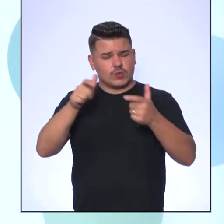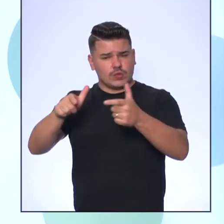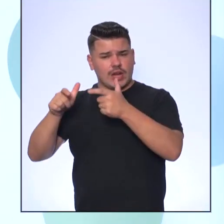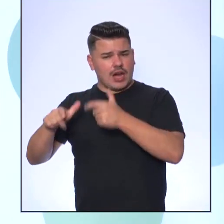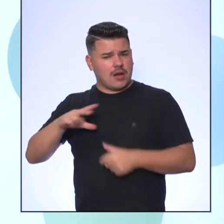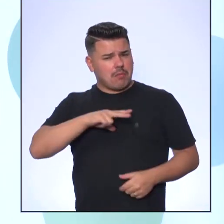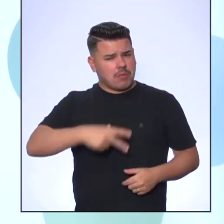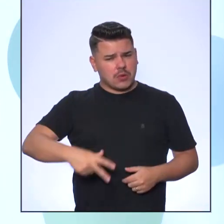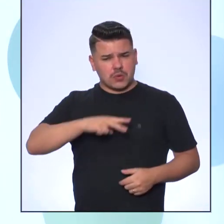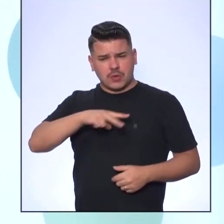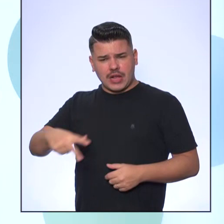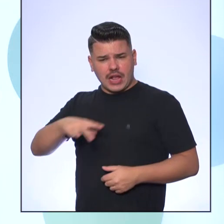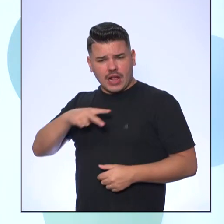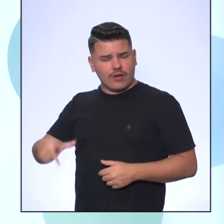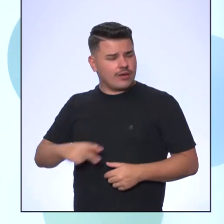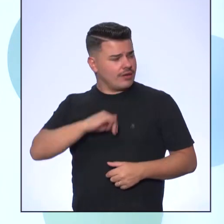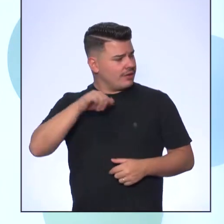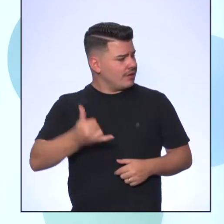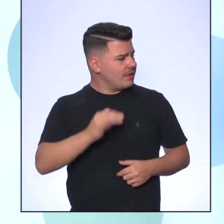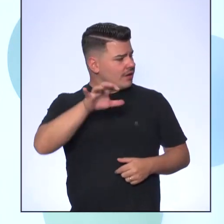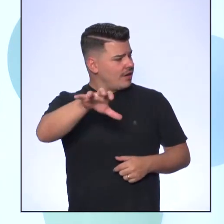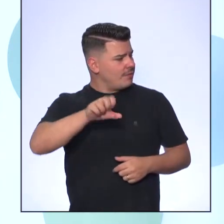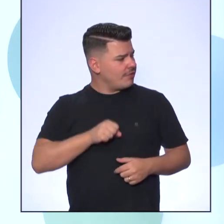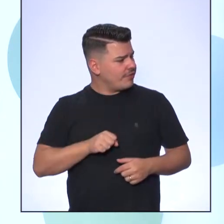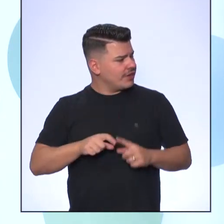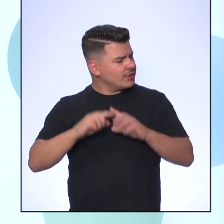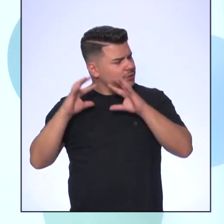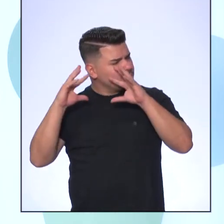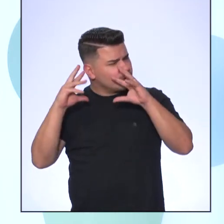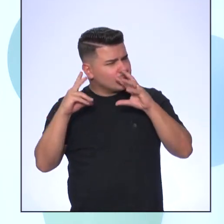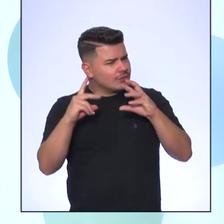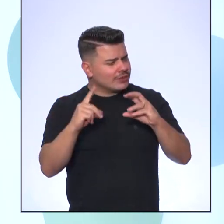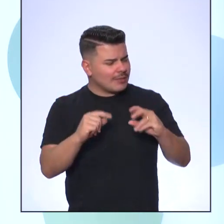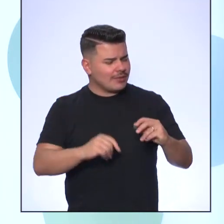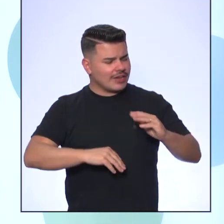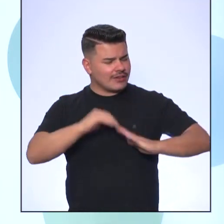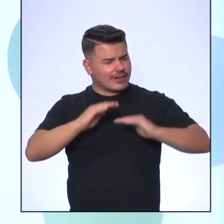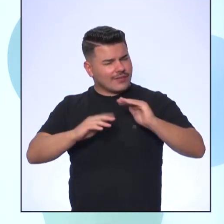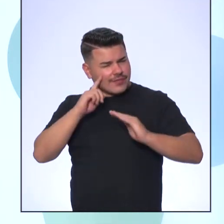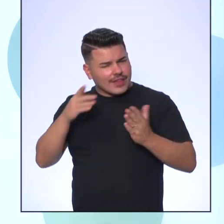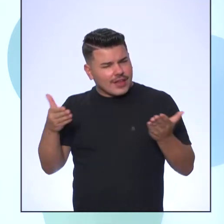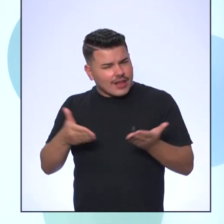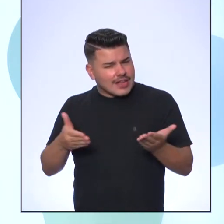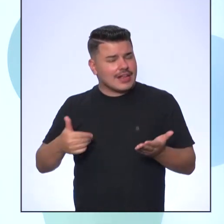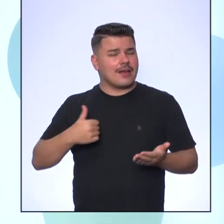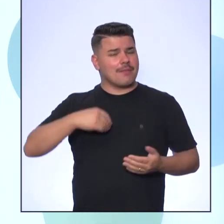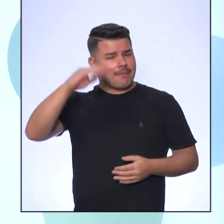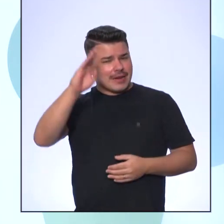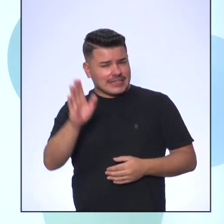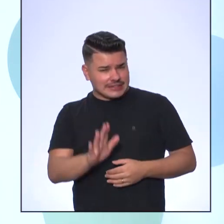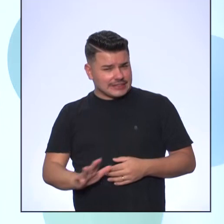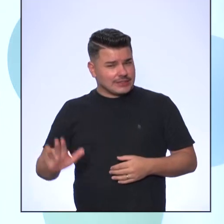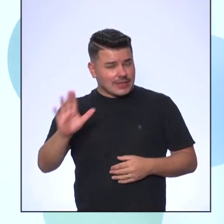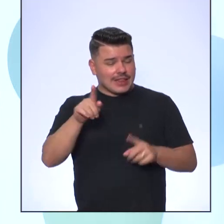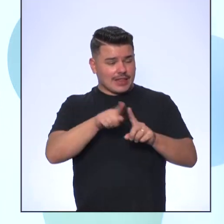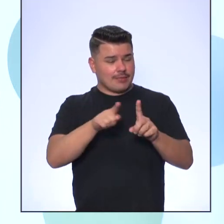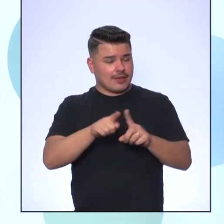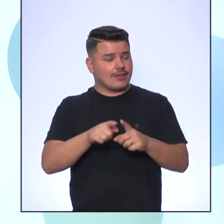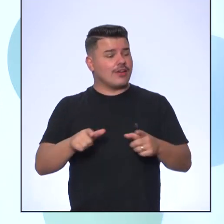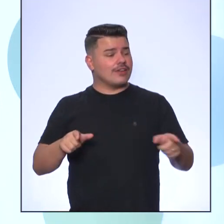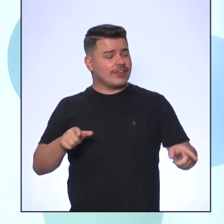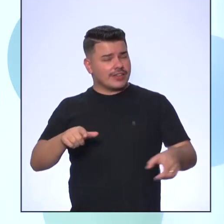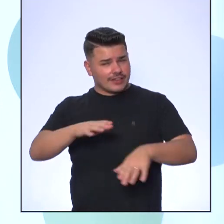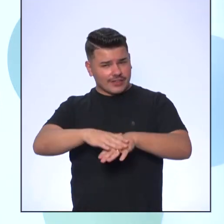já utilizam a nota do Enem para a seleção dos seus alunos, os alunos brasileiros, e até mesmo universidades canadenses